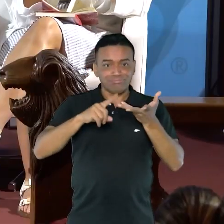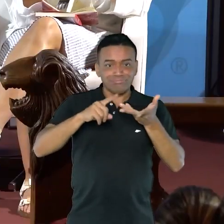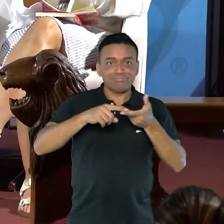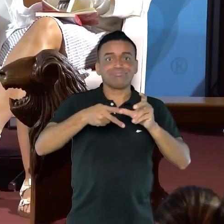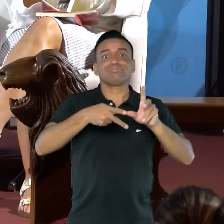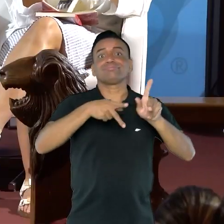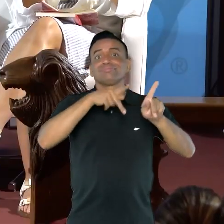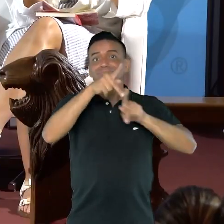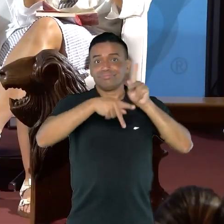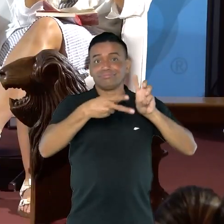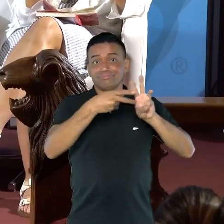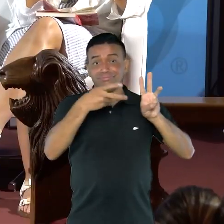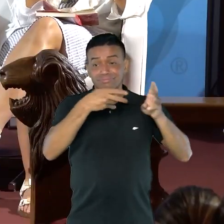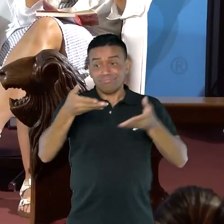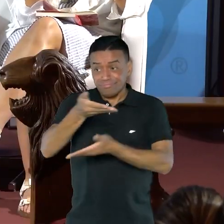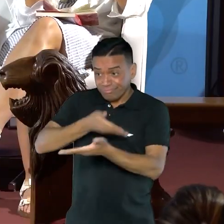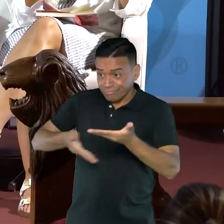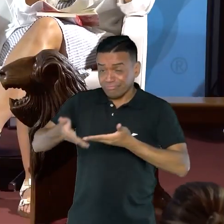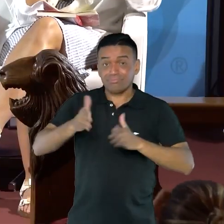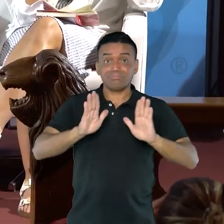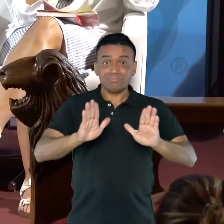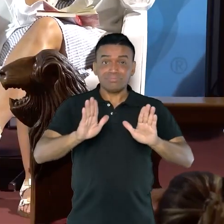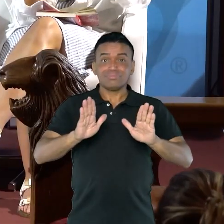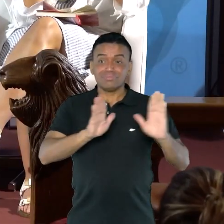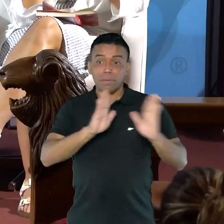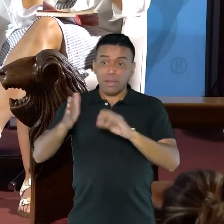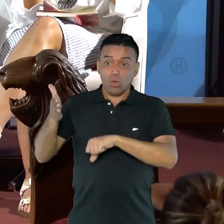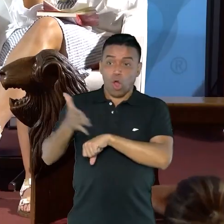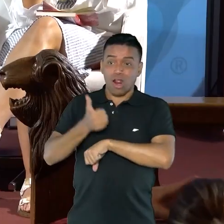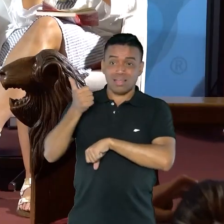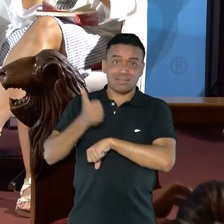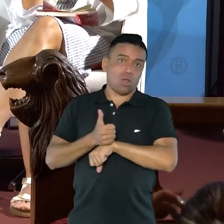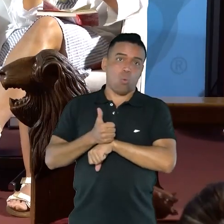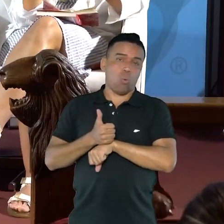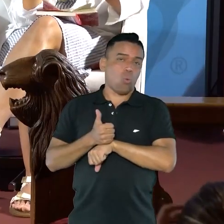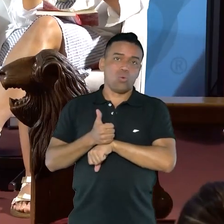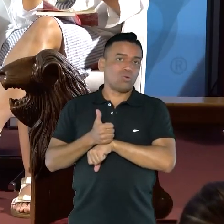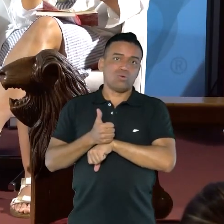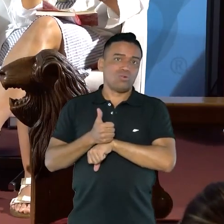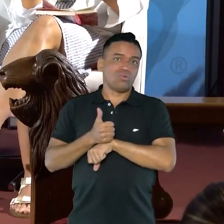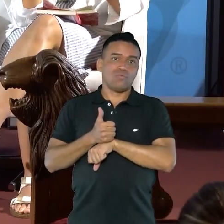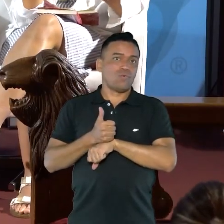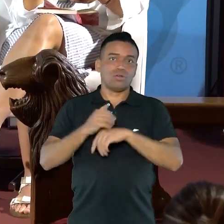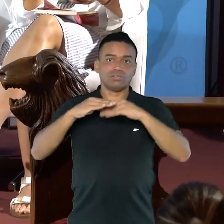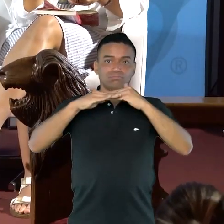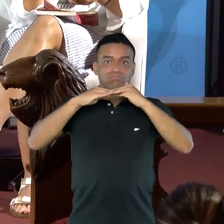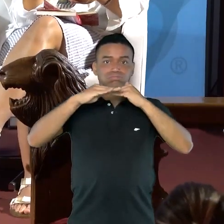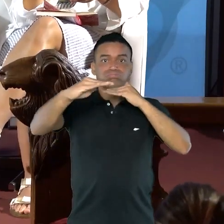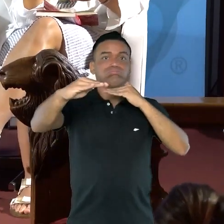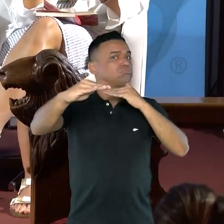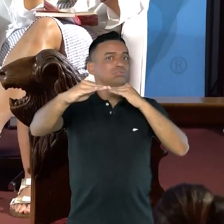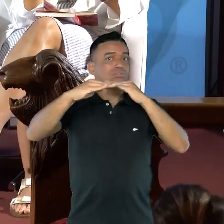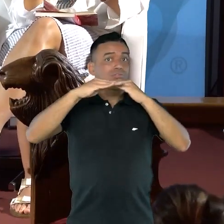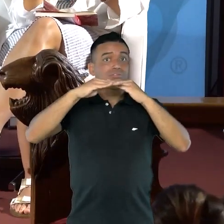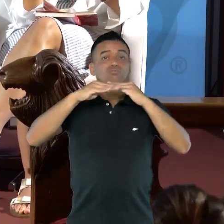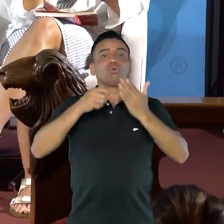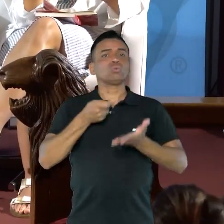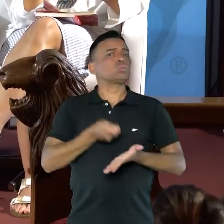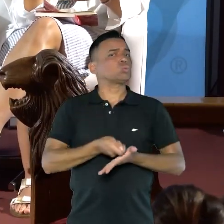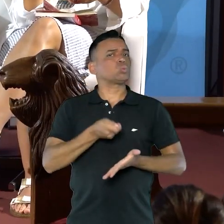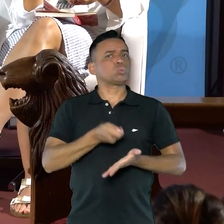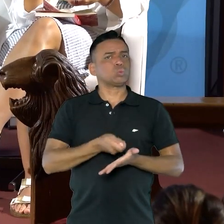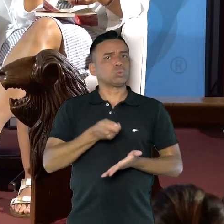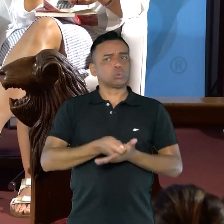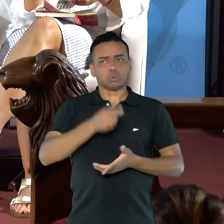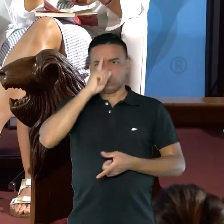não foi simplesmente uma troca horizontal, né? Mas uma imposição violenta desses valores. Então, uma